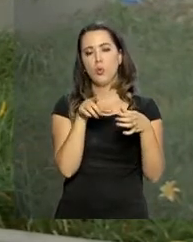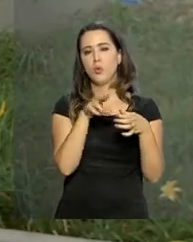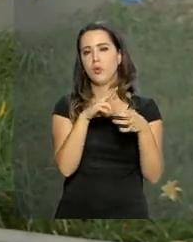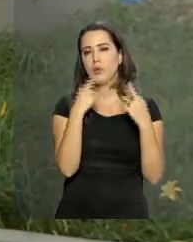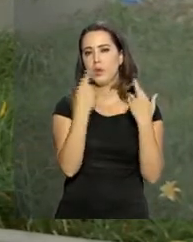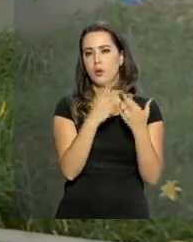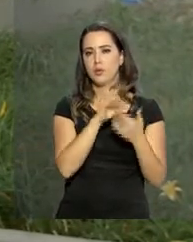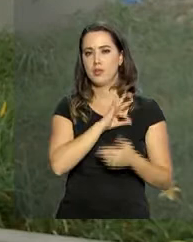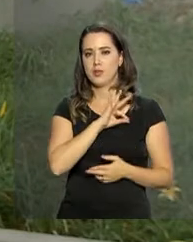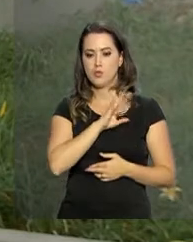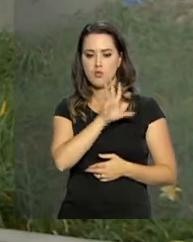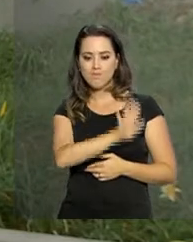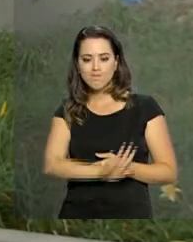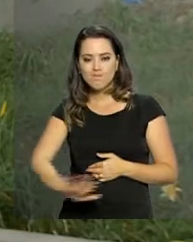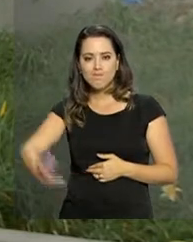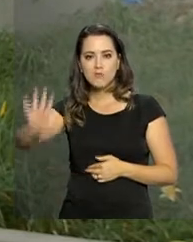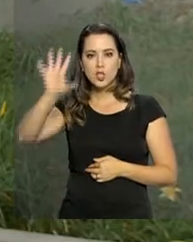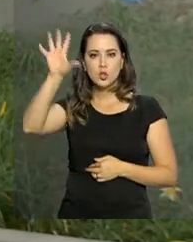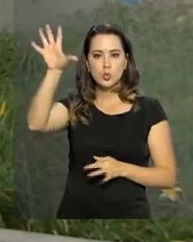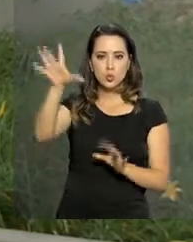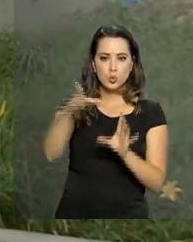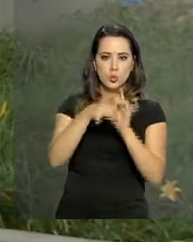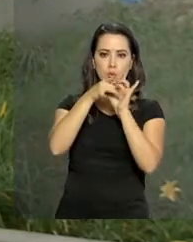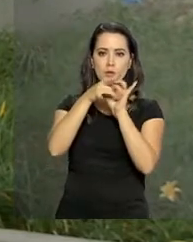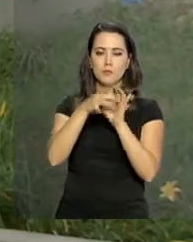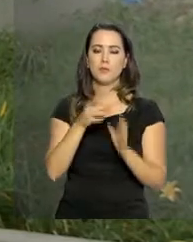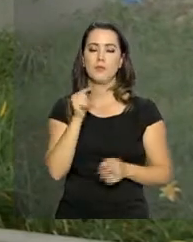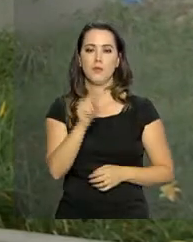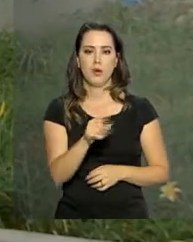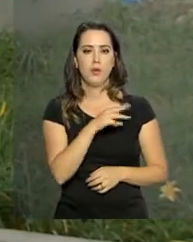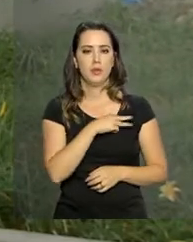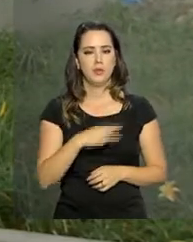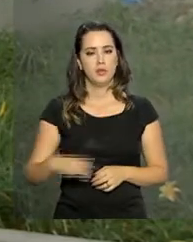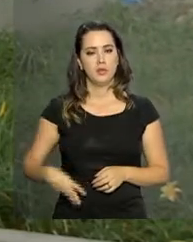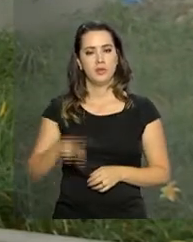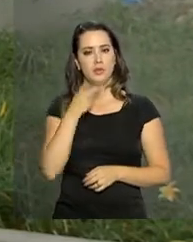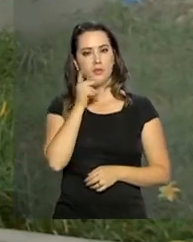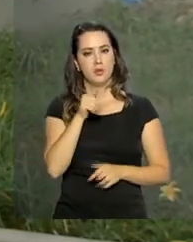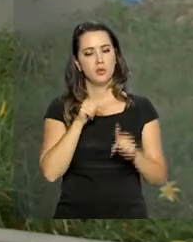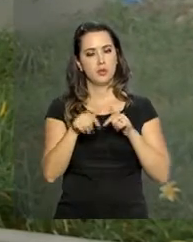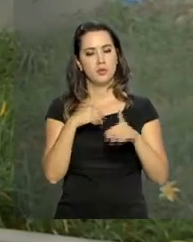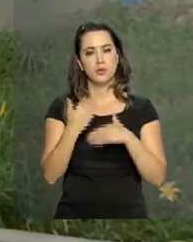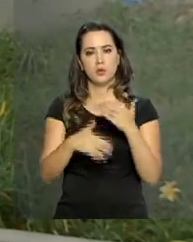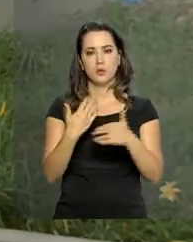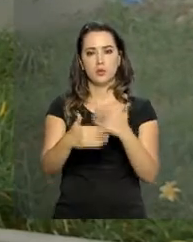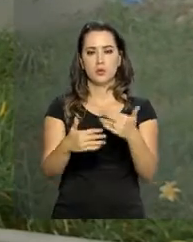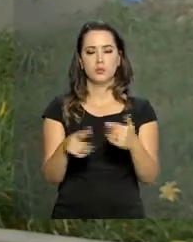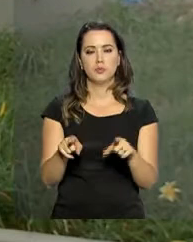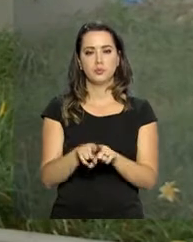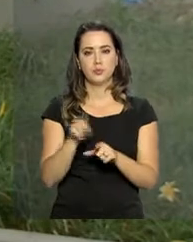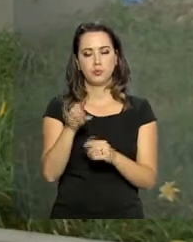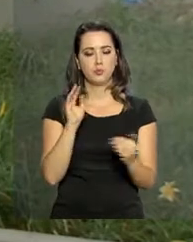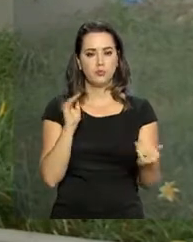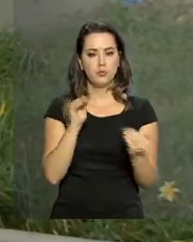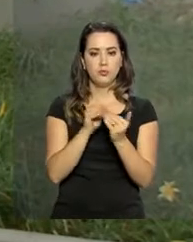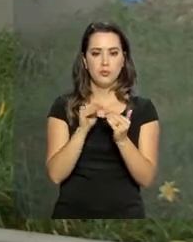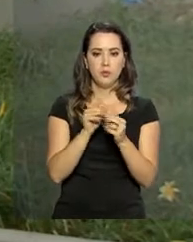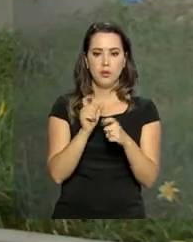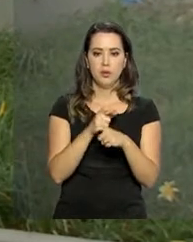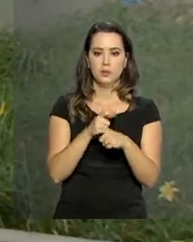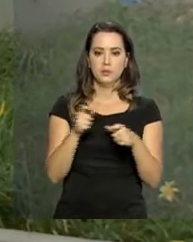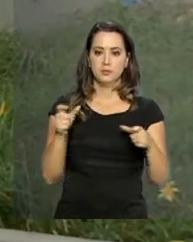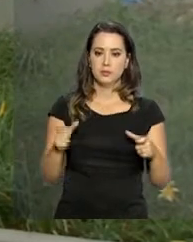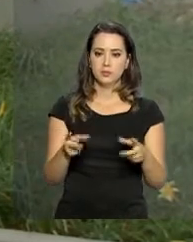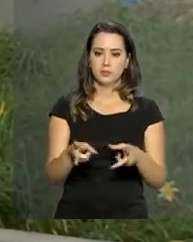país o ministro da segurança pública ao jungmann disse que o trabalho vai continuar e que a meta é ampliar